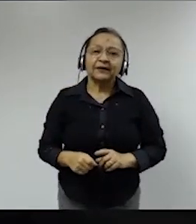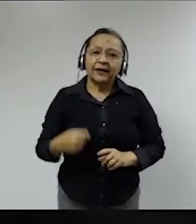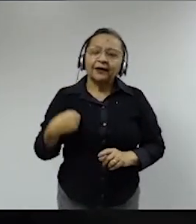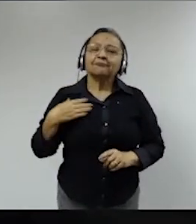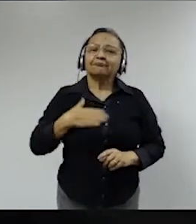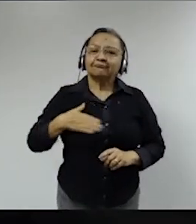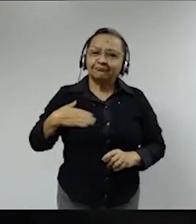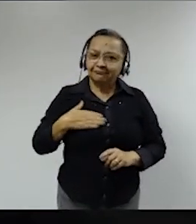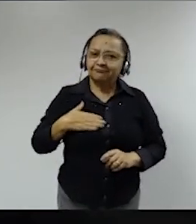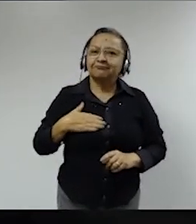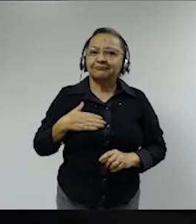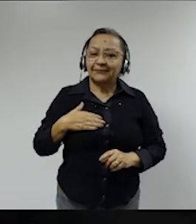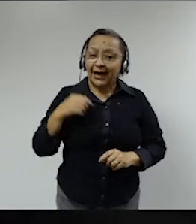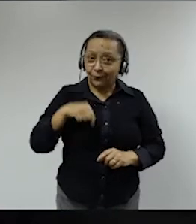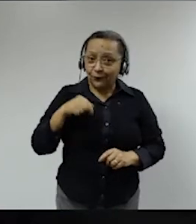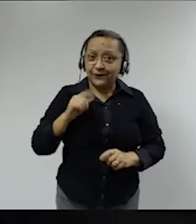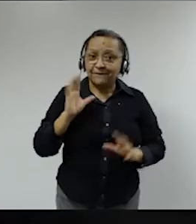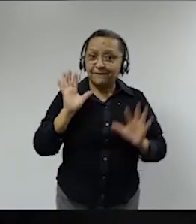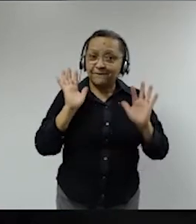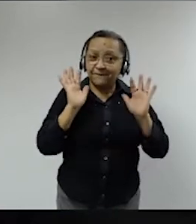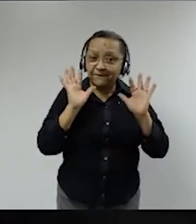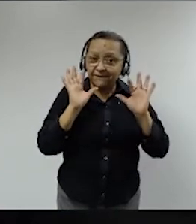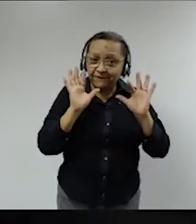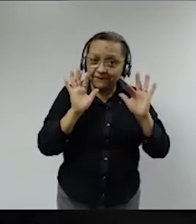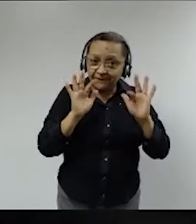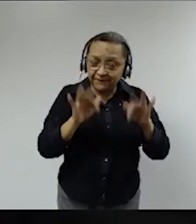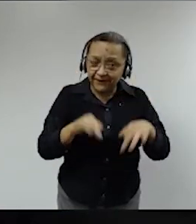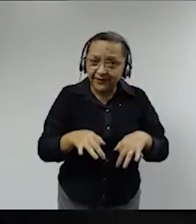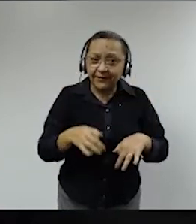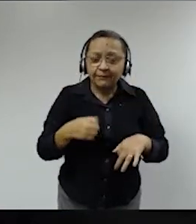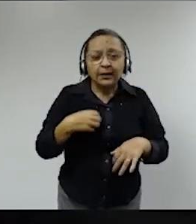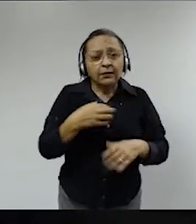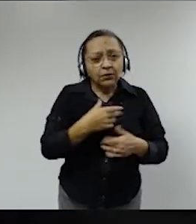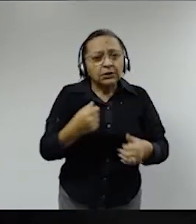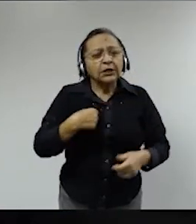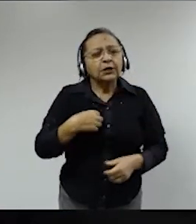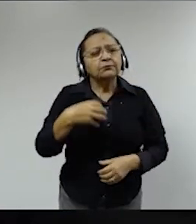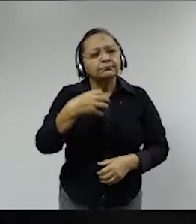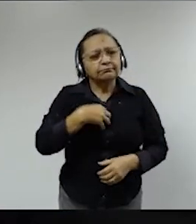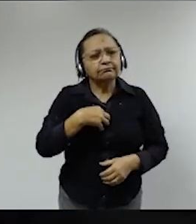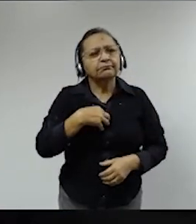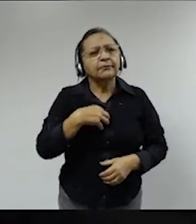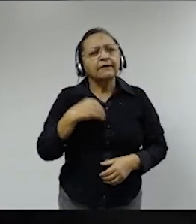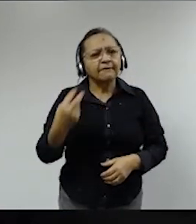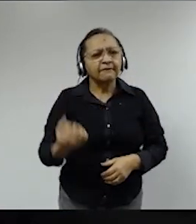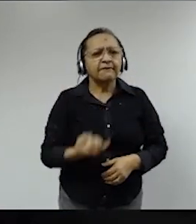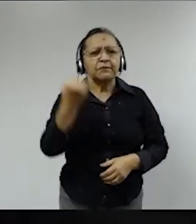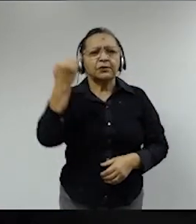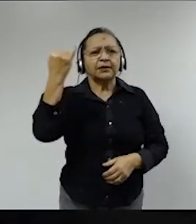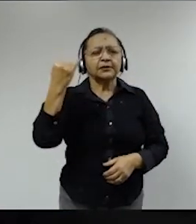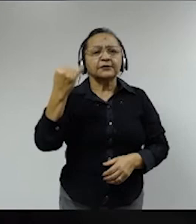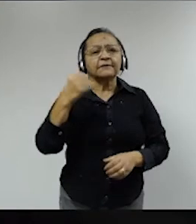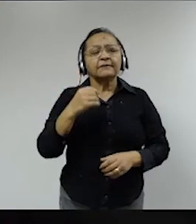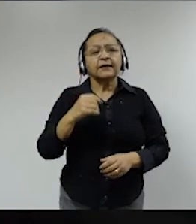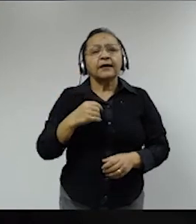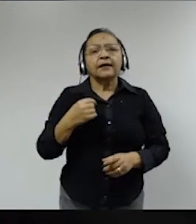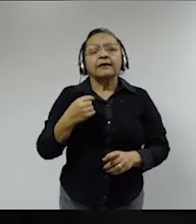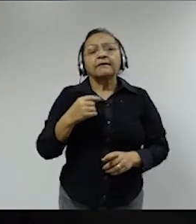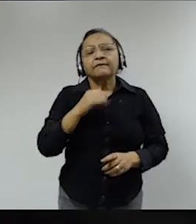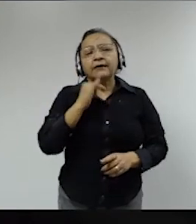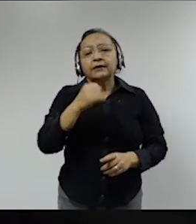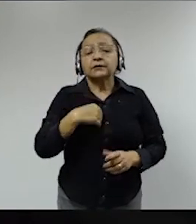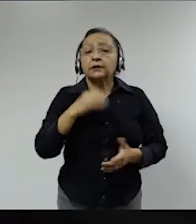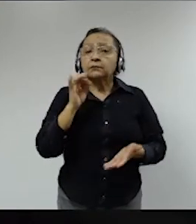Gostaria de ressaltar no final algo que eu considero digno de nota, que é o fato de termos, sim, no